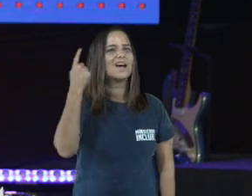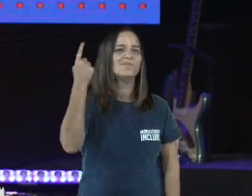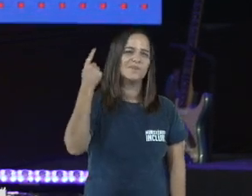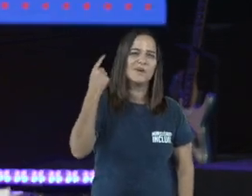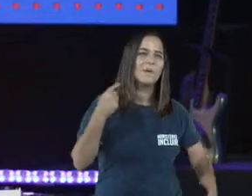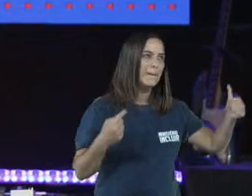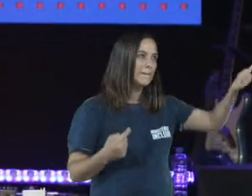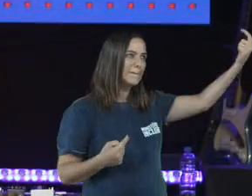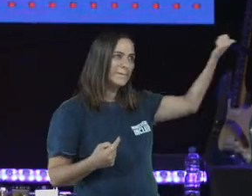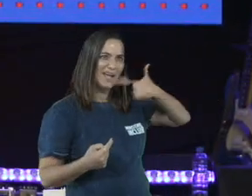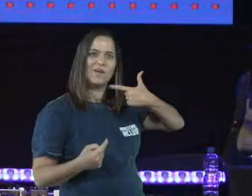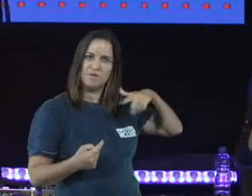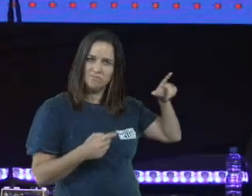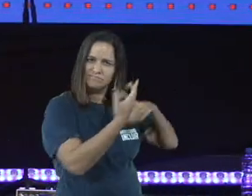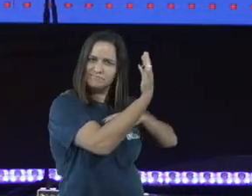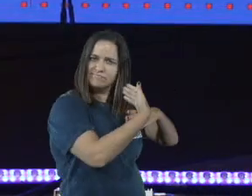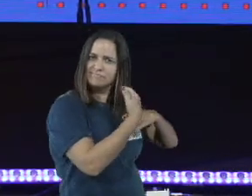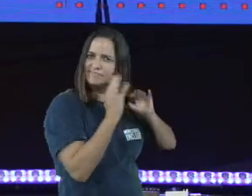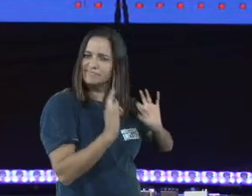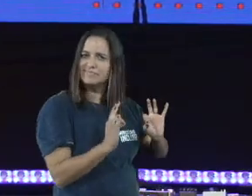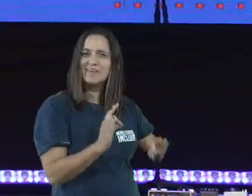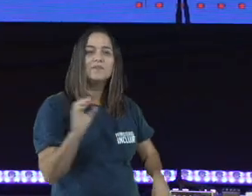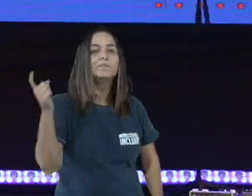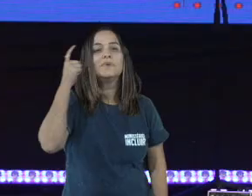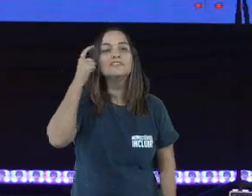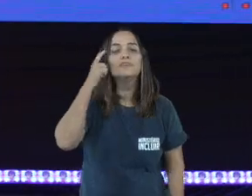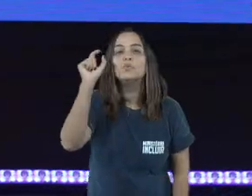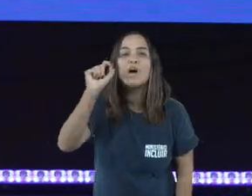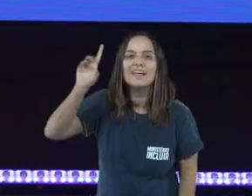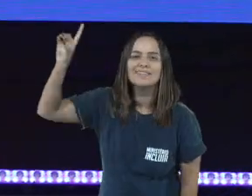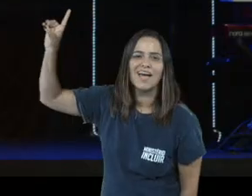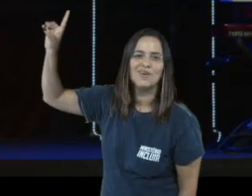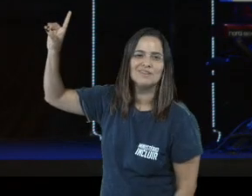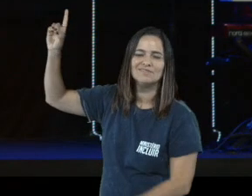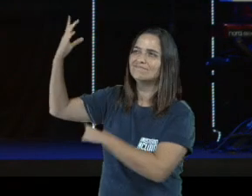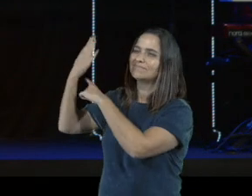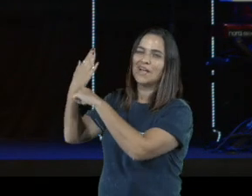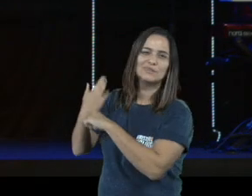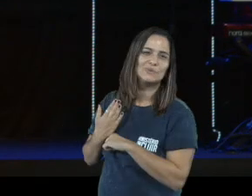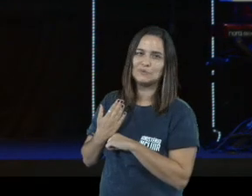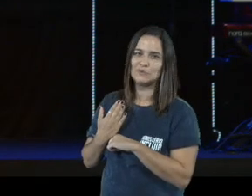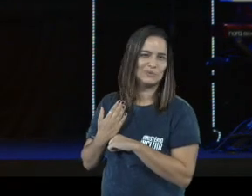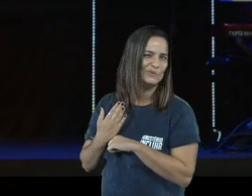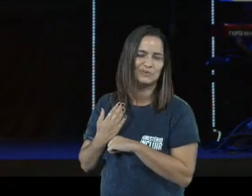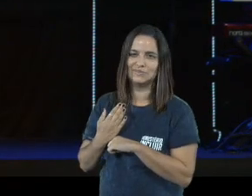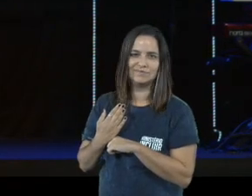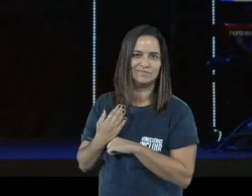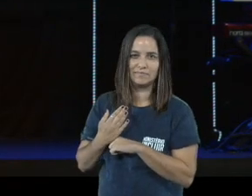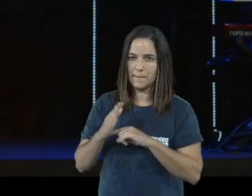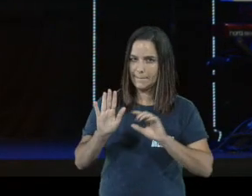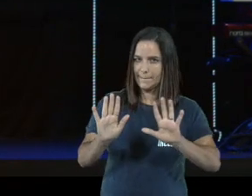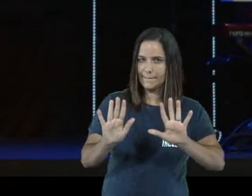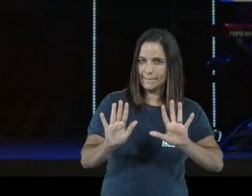gigante Mas ele falou o senhor vai me lembrar eu não tô te pedindo para você acreditar que você pode tudo tô te pedindo para